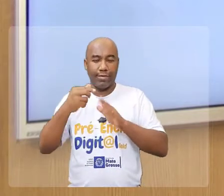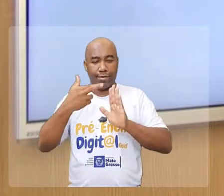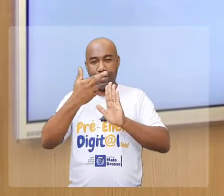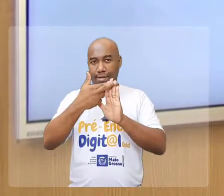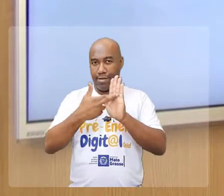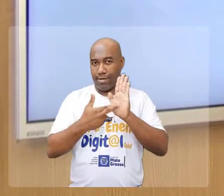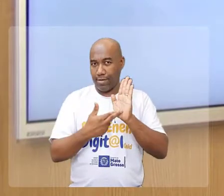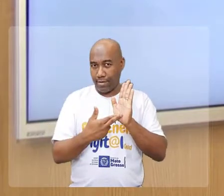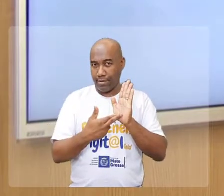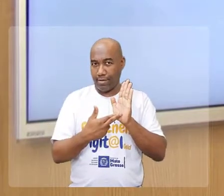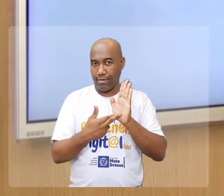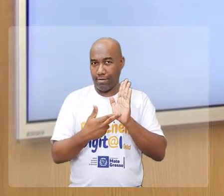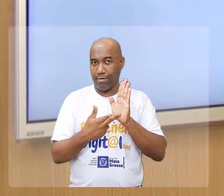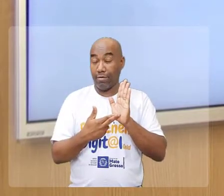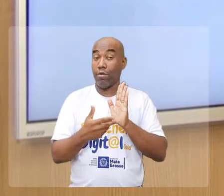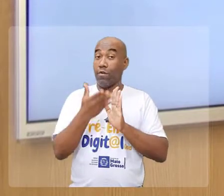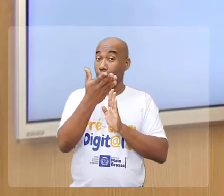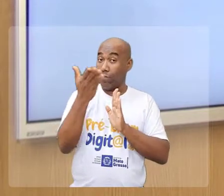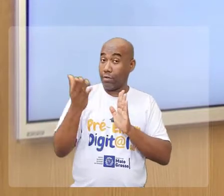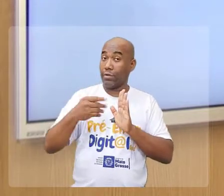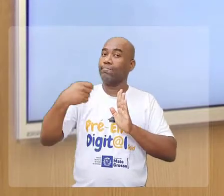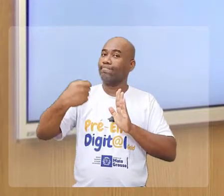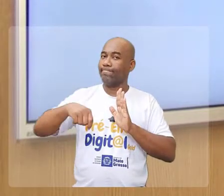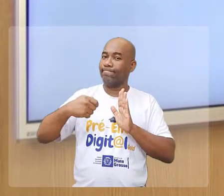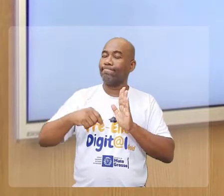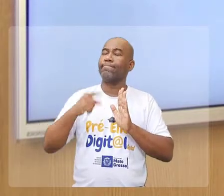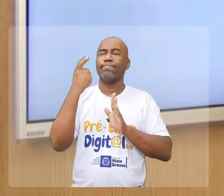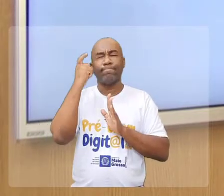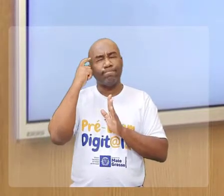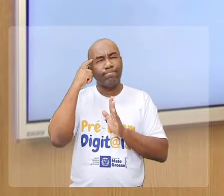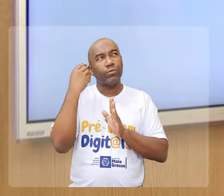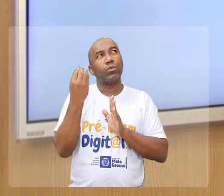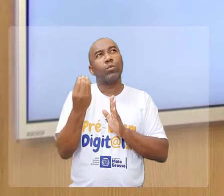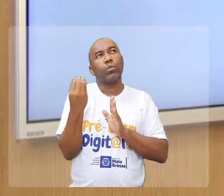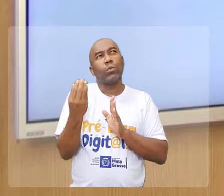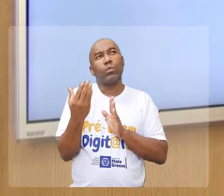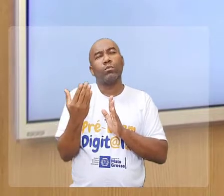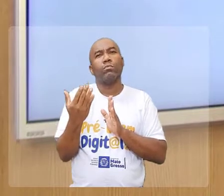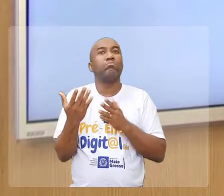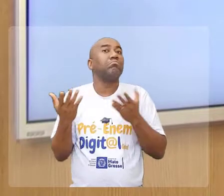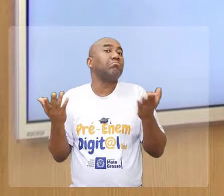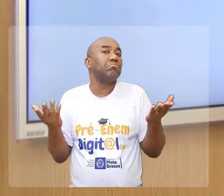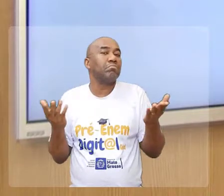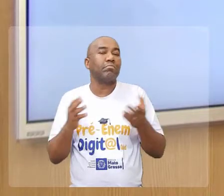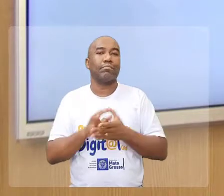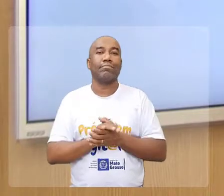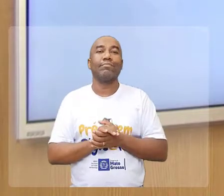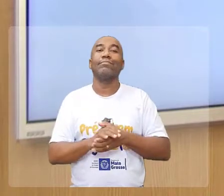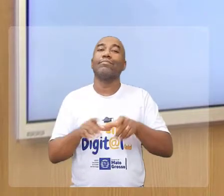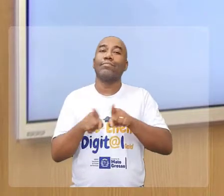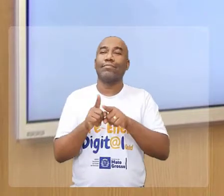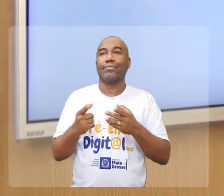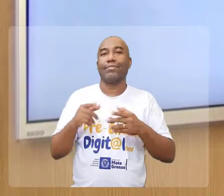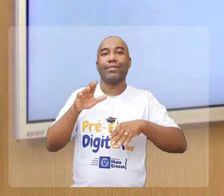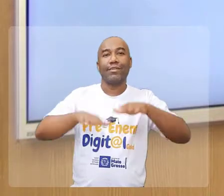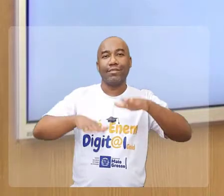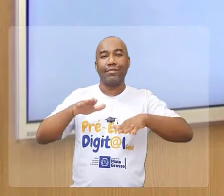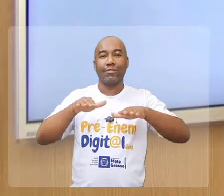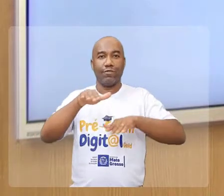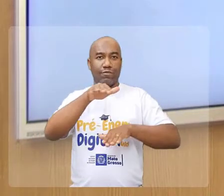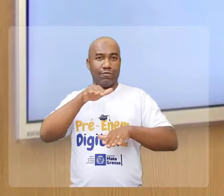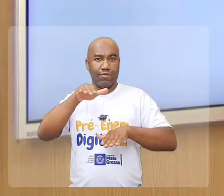regras, tá? Você precisa saber quando. Logicamente, situações